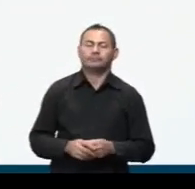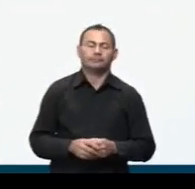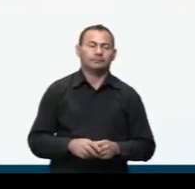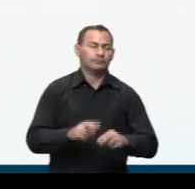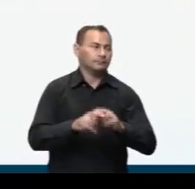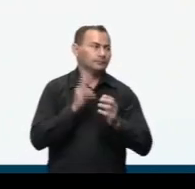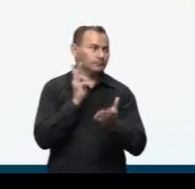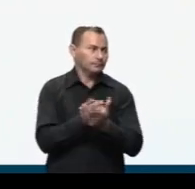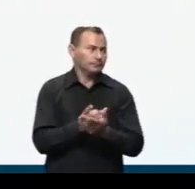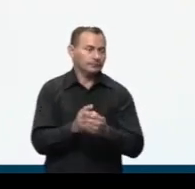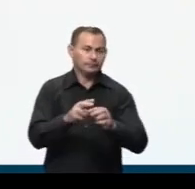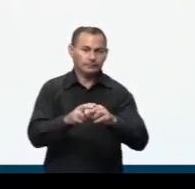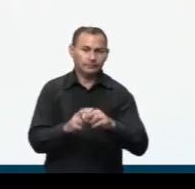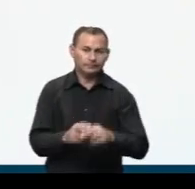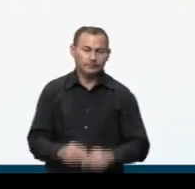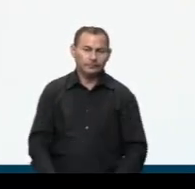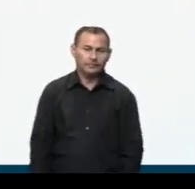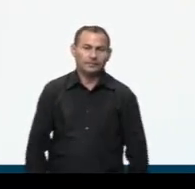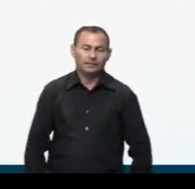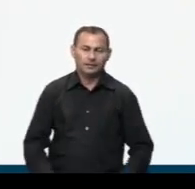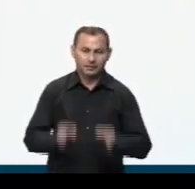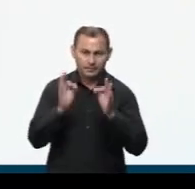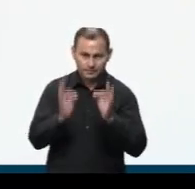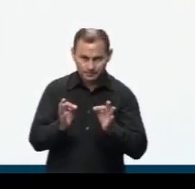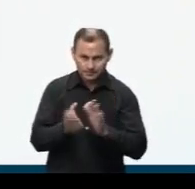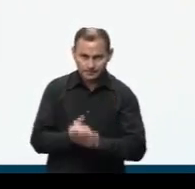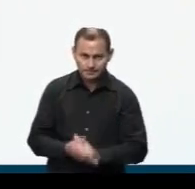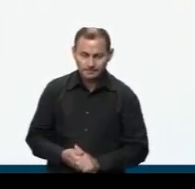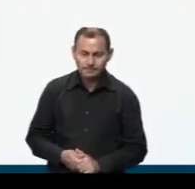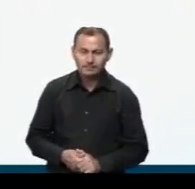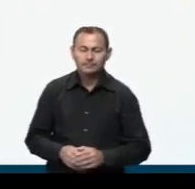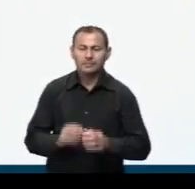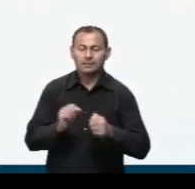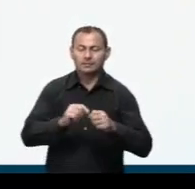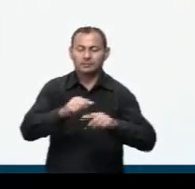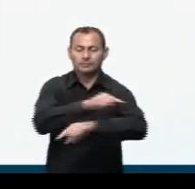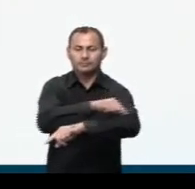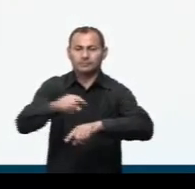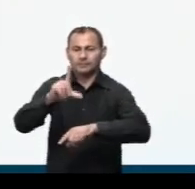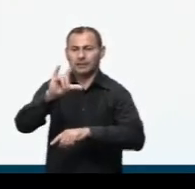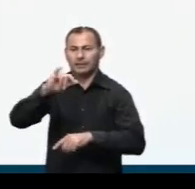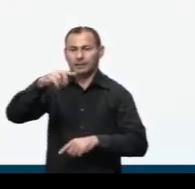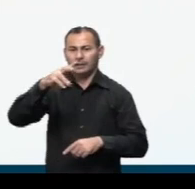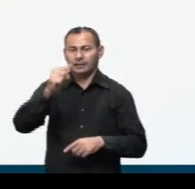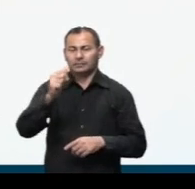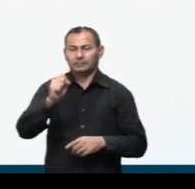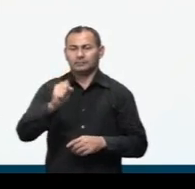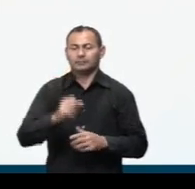ponto no mesmo nível que esse. Tá bom? Fez o cruzamento das linhas,